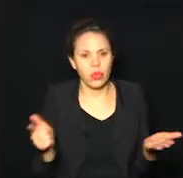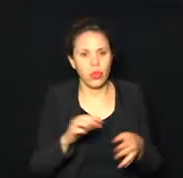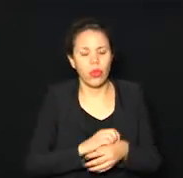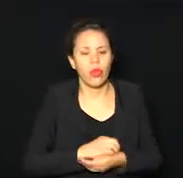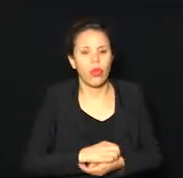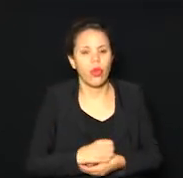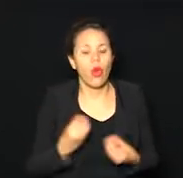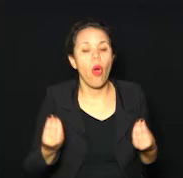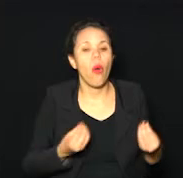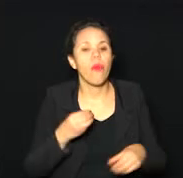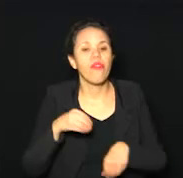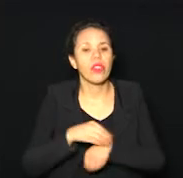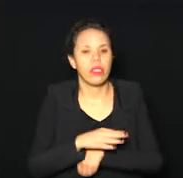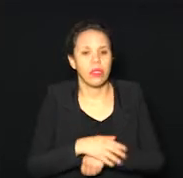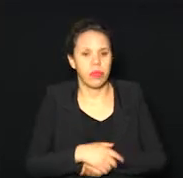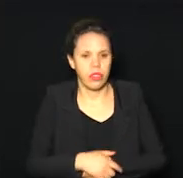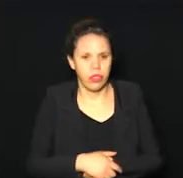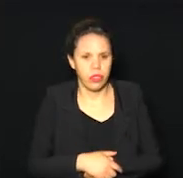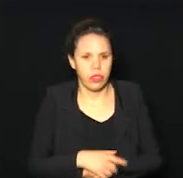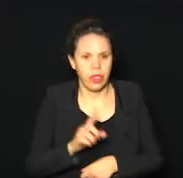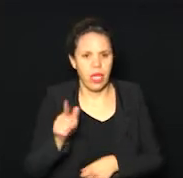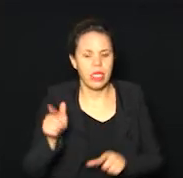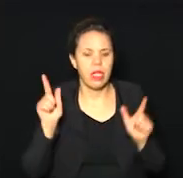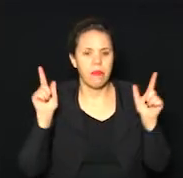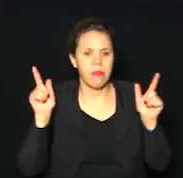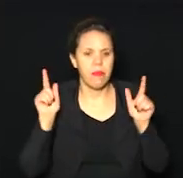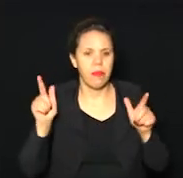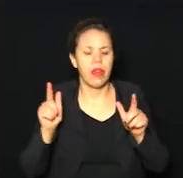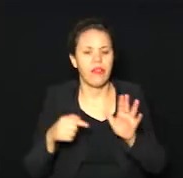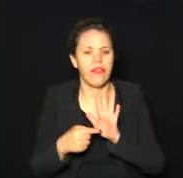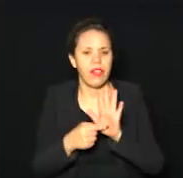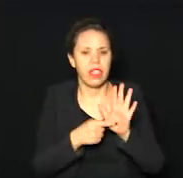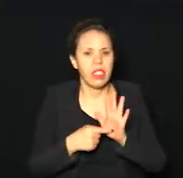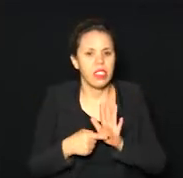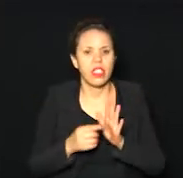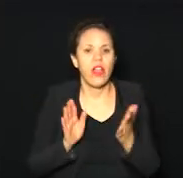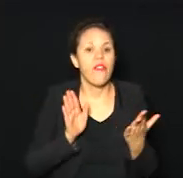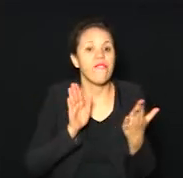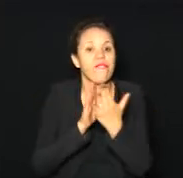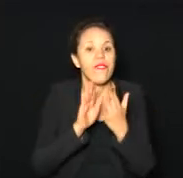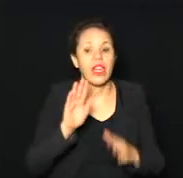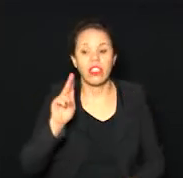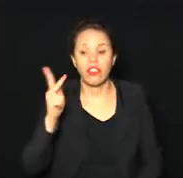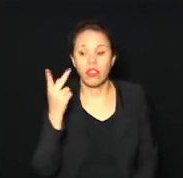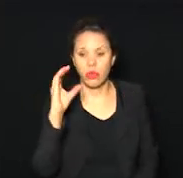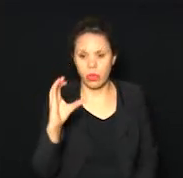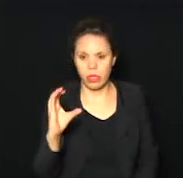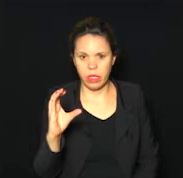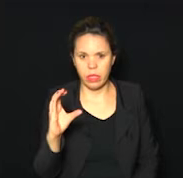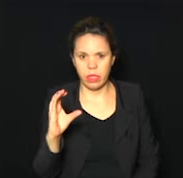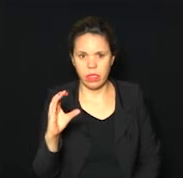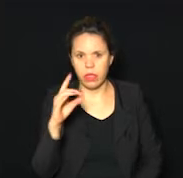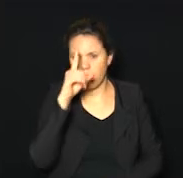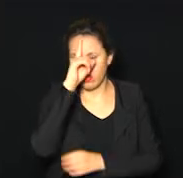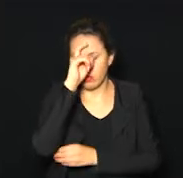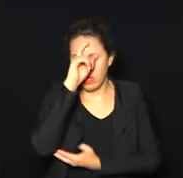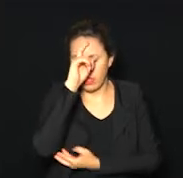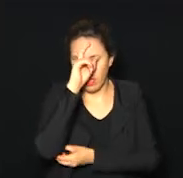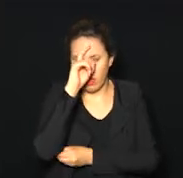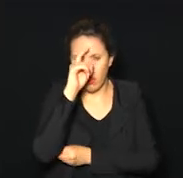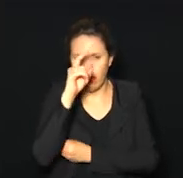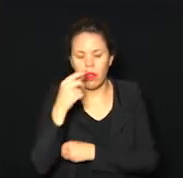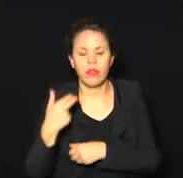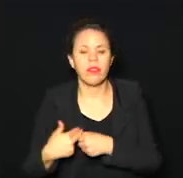foi transmitido, né, essa manifestação feita ali na frente do HC. E em muitas